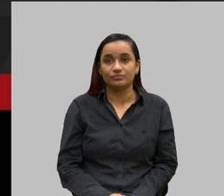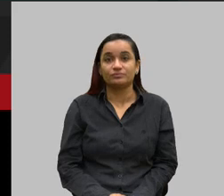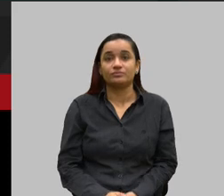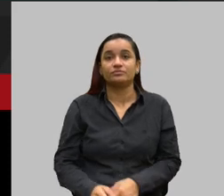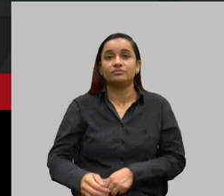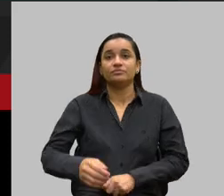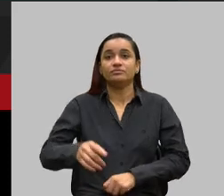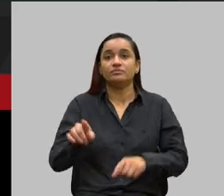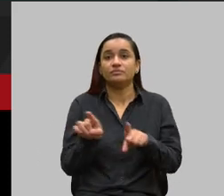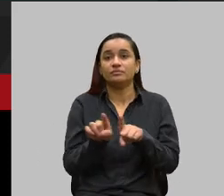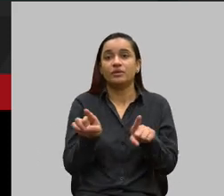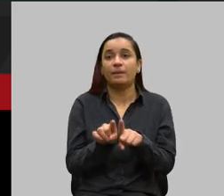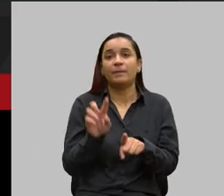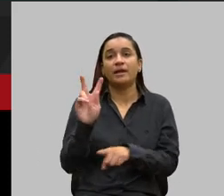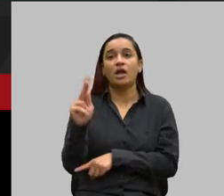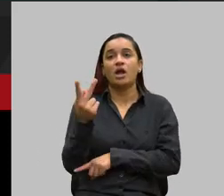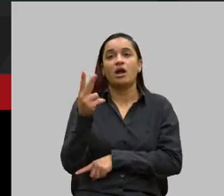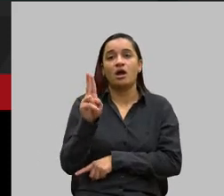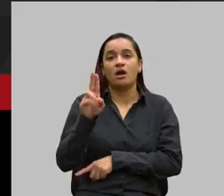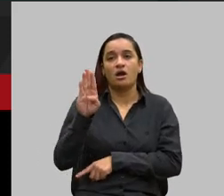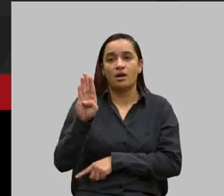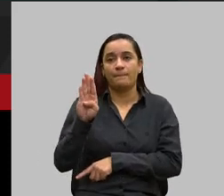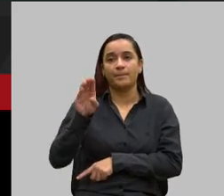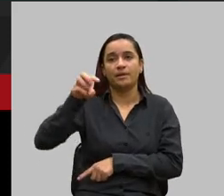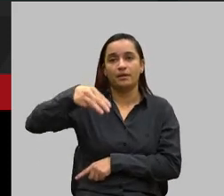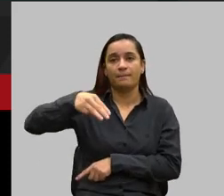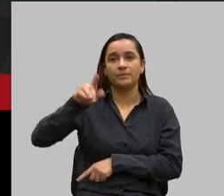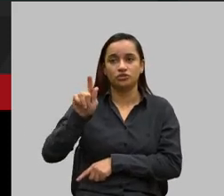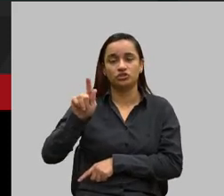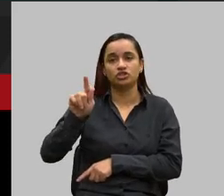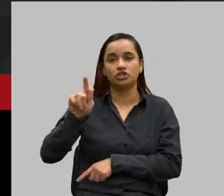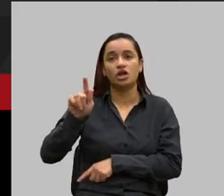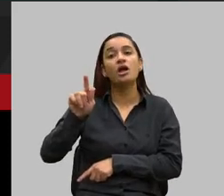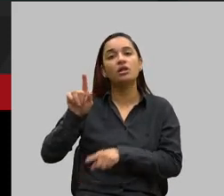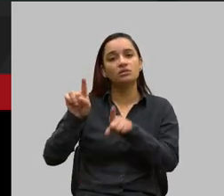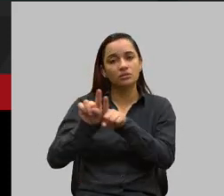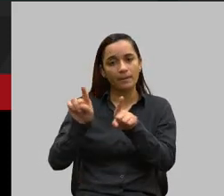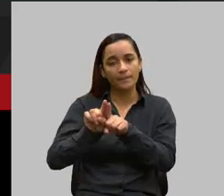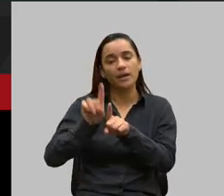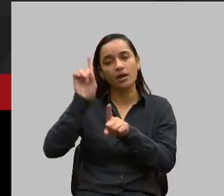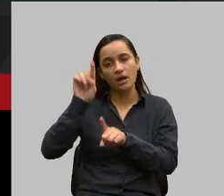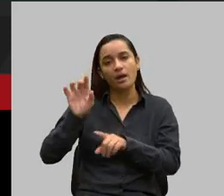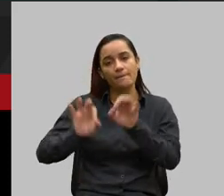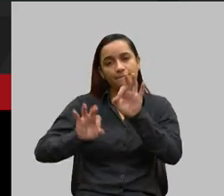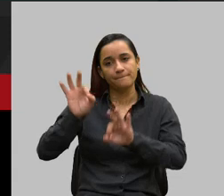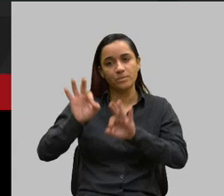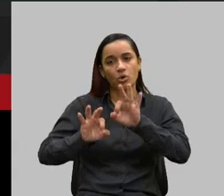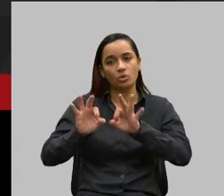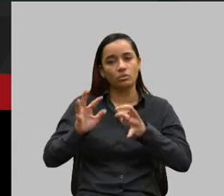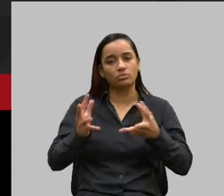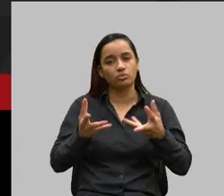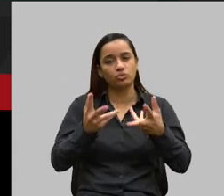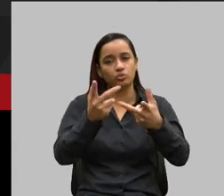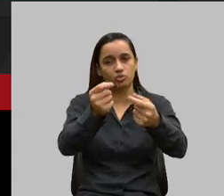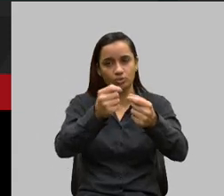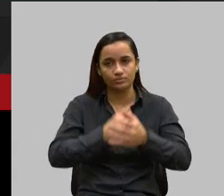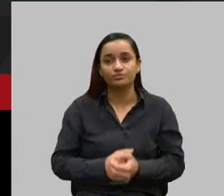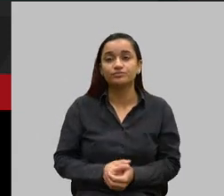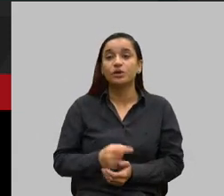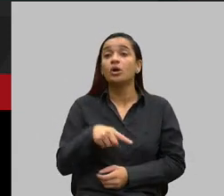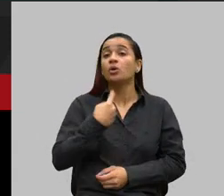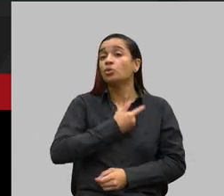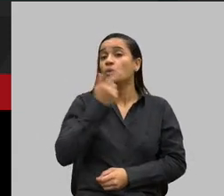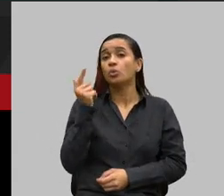é outro programa de muito sucesso nós conseguimos colocar as